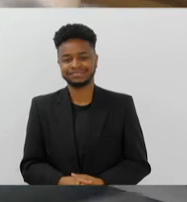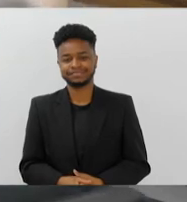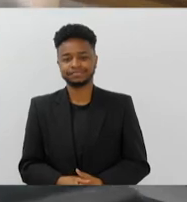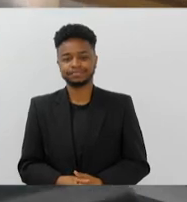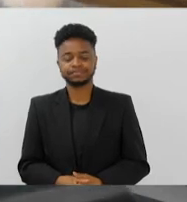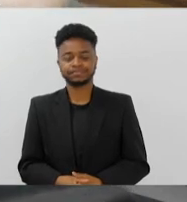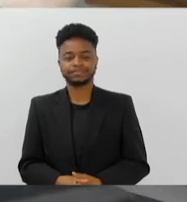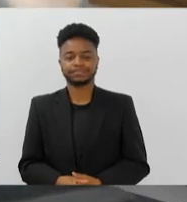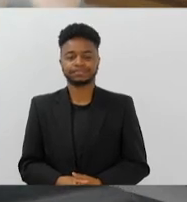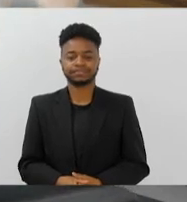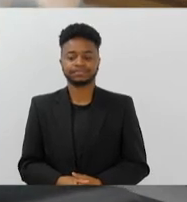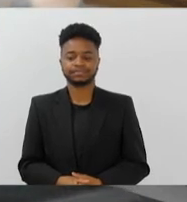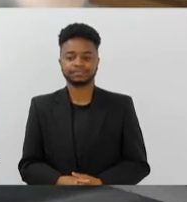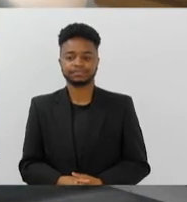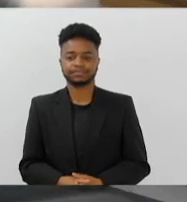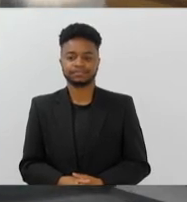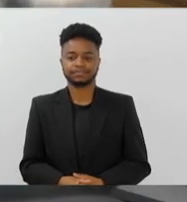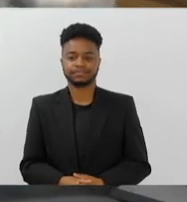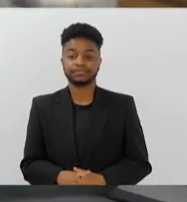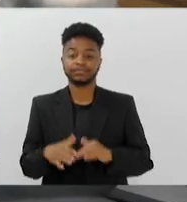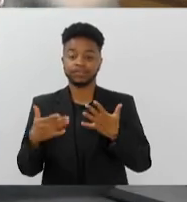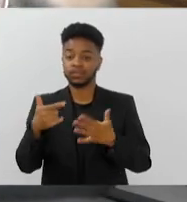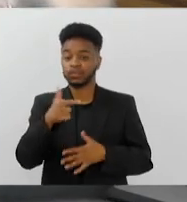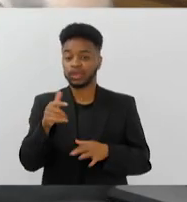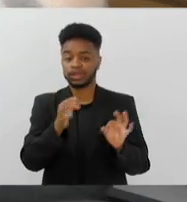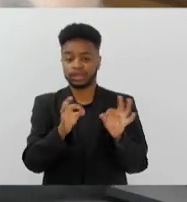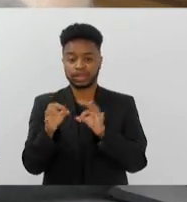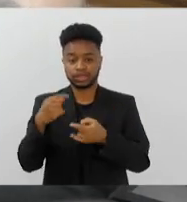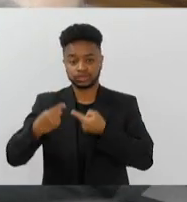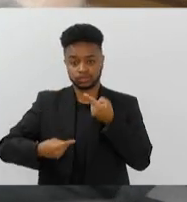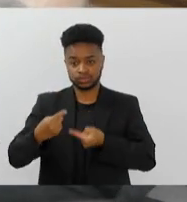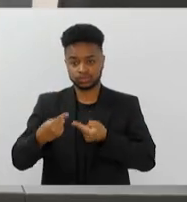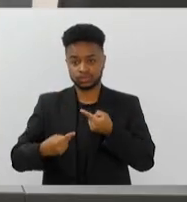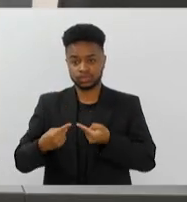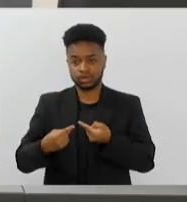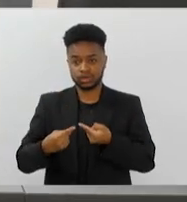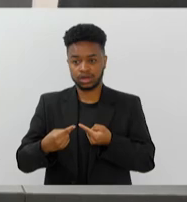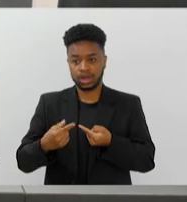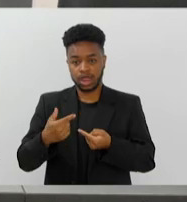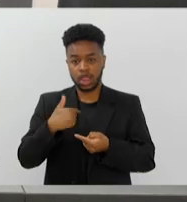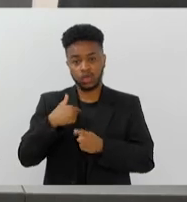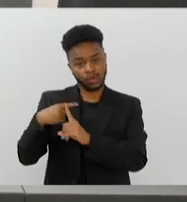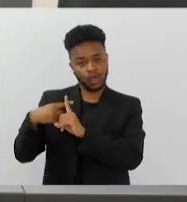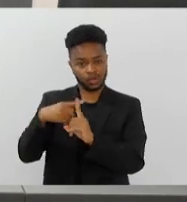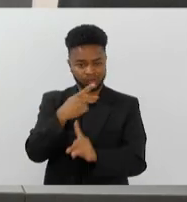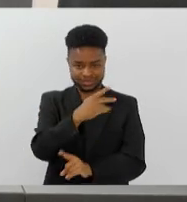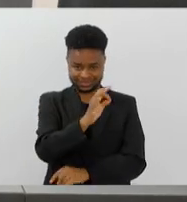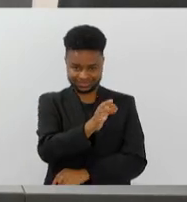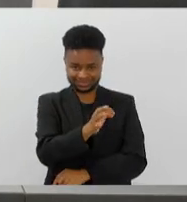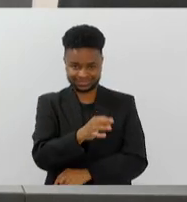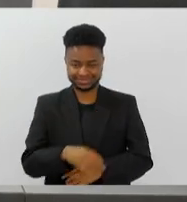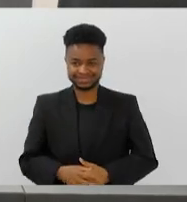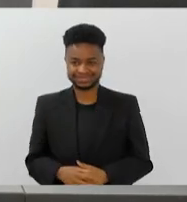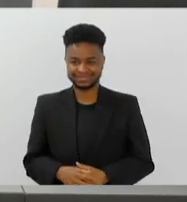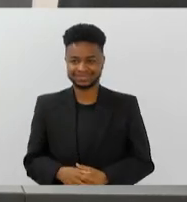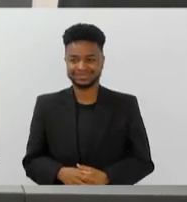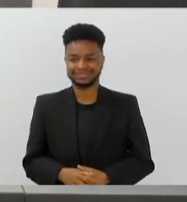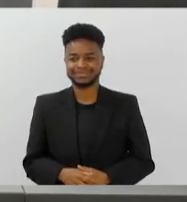Bem, então. Não havendo quem queira discutir, a mais recente sou eu, né? Não ia.